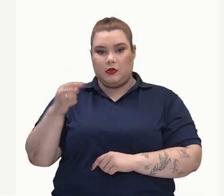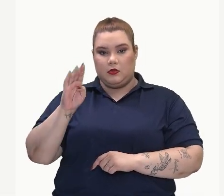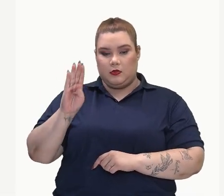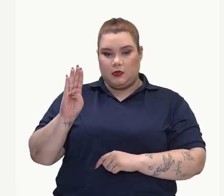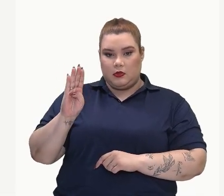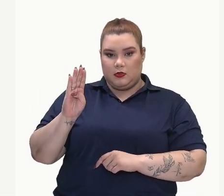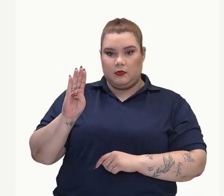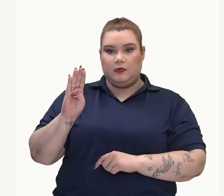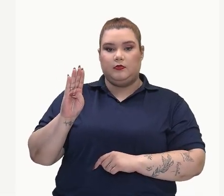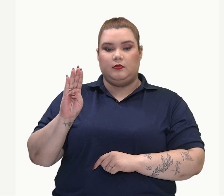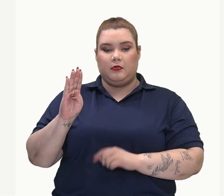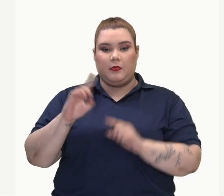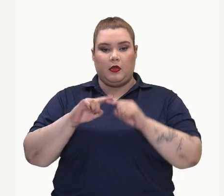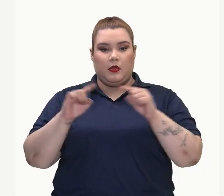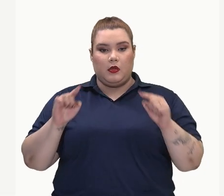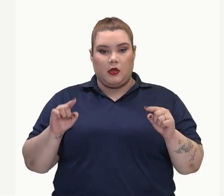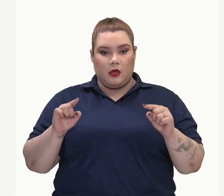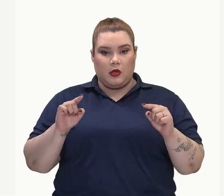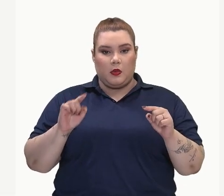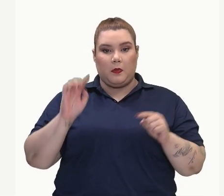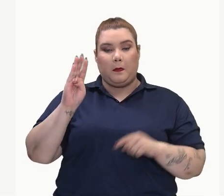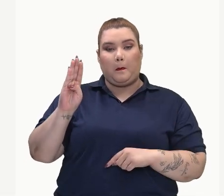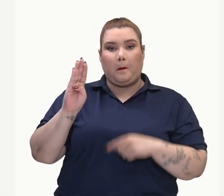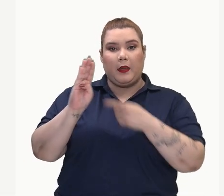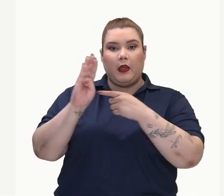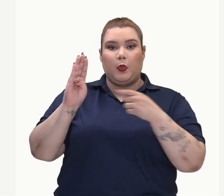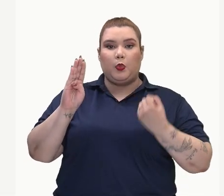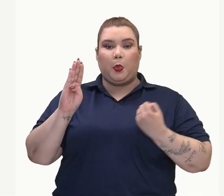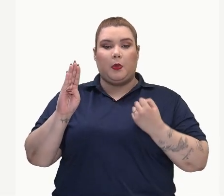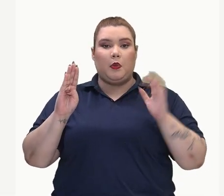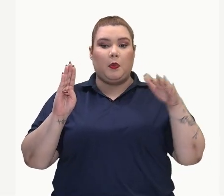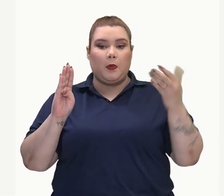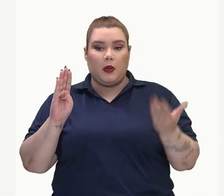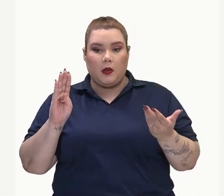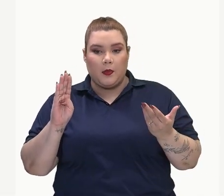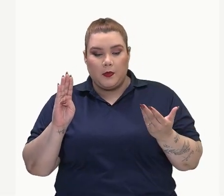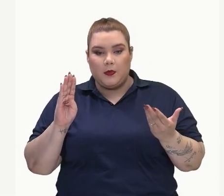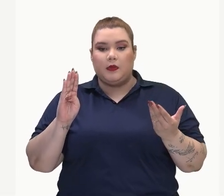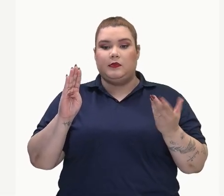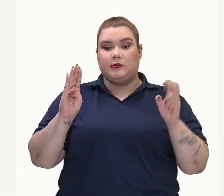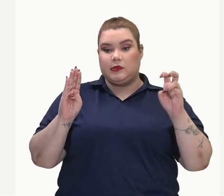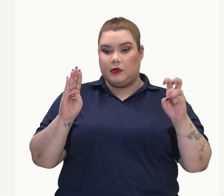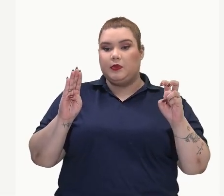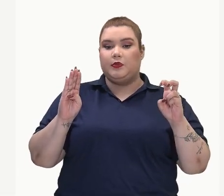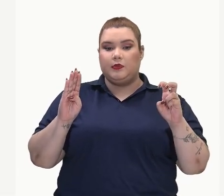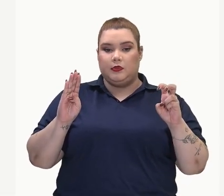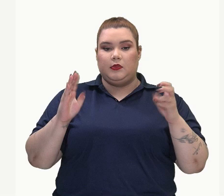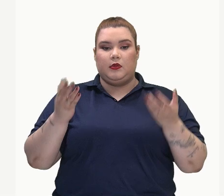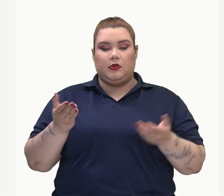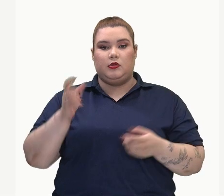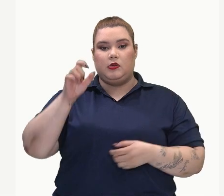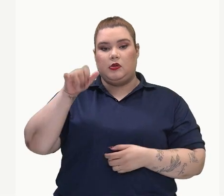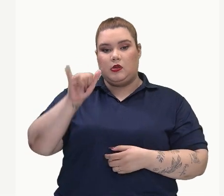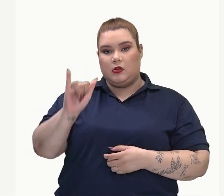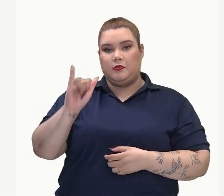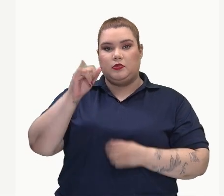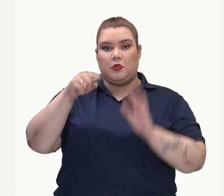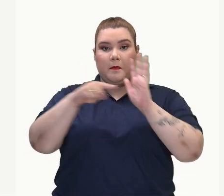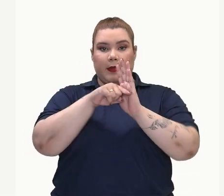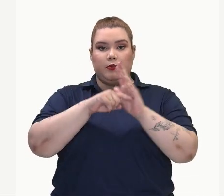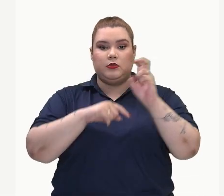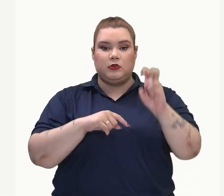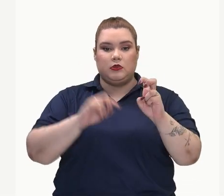b. Mas aqui é o seguinte, quanto é que vale o b, pessoal? O b vale 5. Então, vai estar aqui, ó, 5 ao